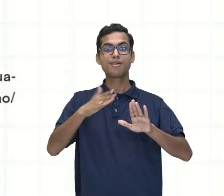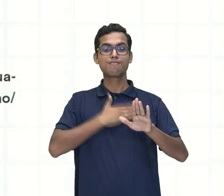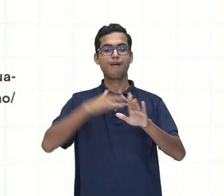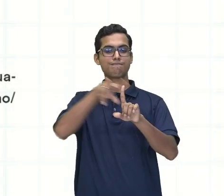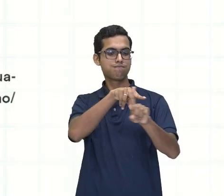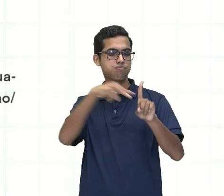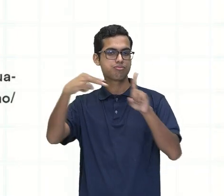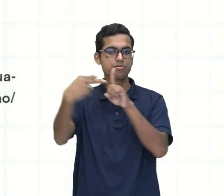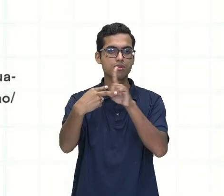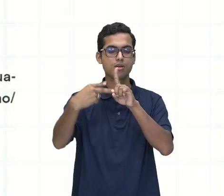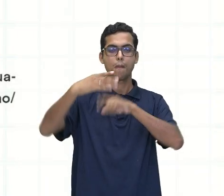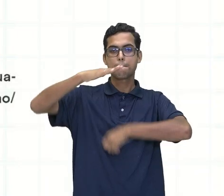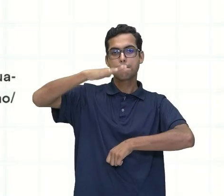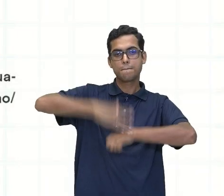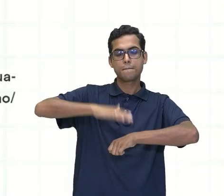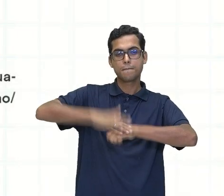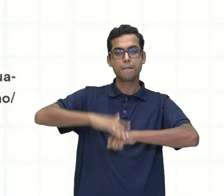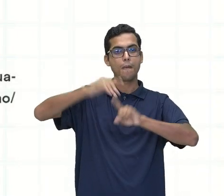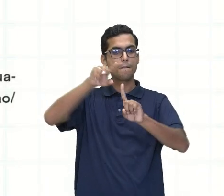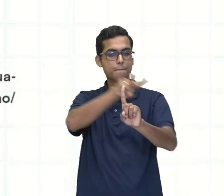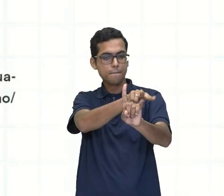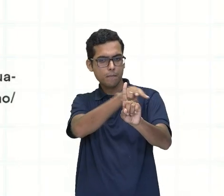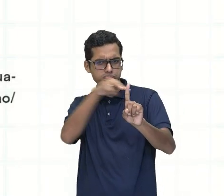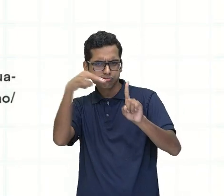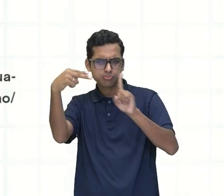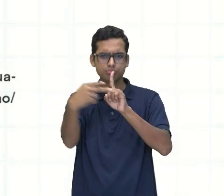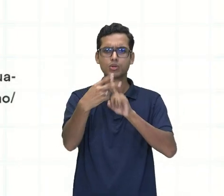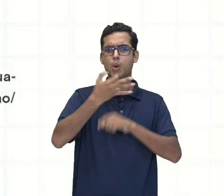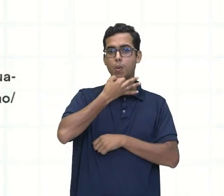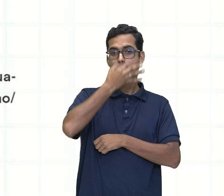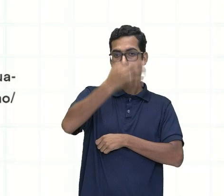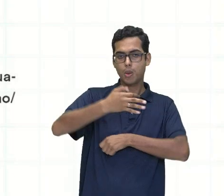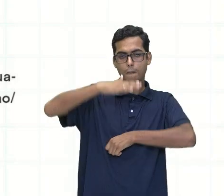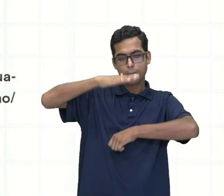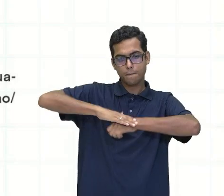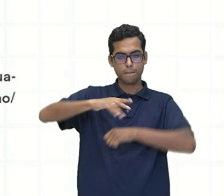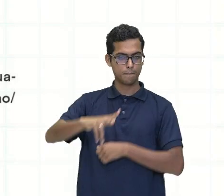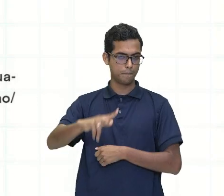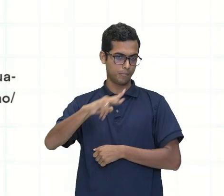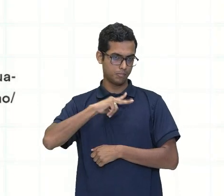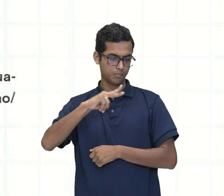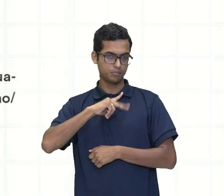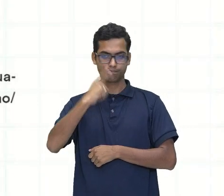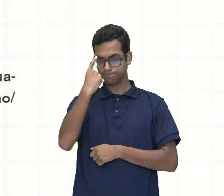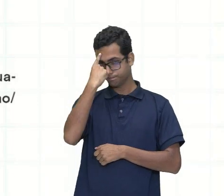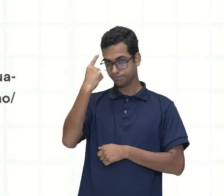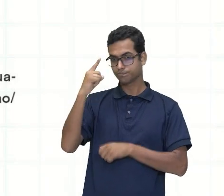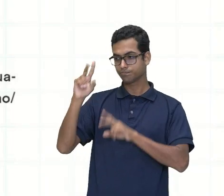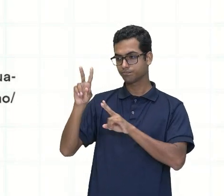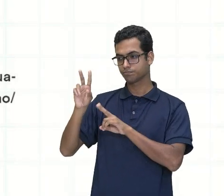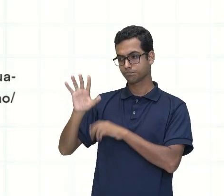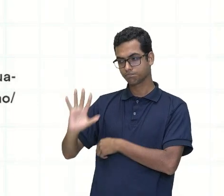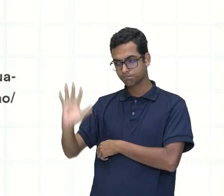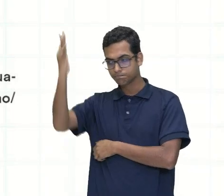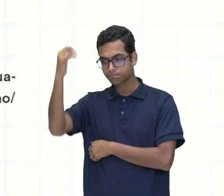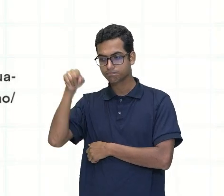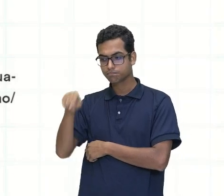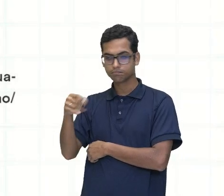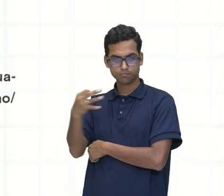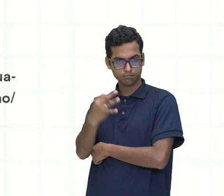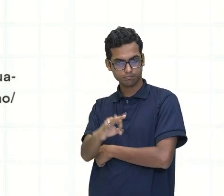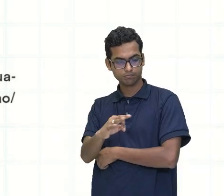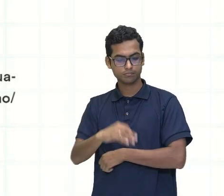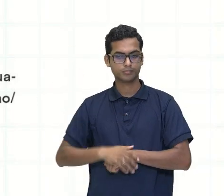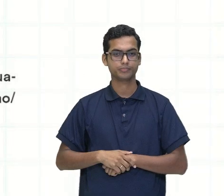o meu julgamento pessoal em relação a algo, né?